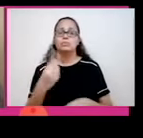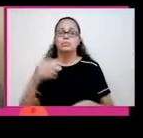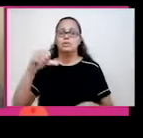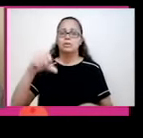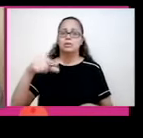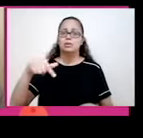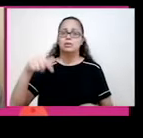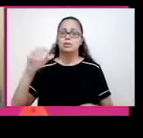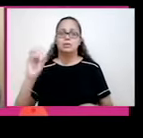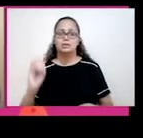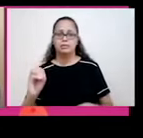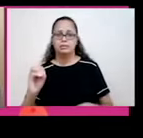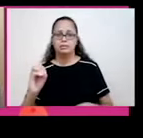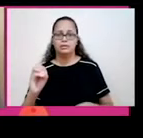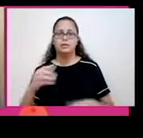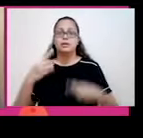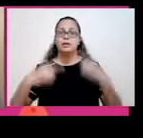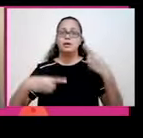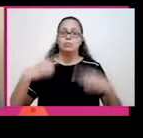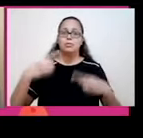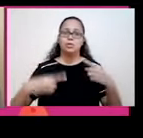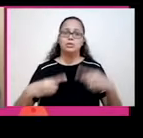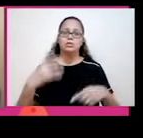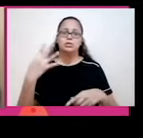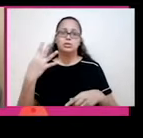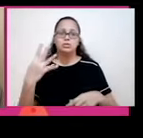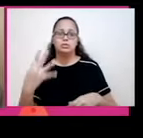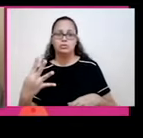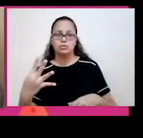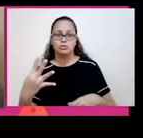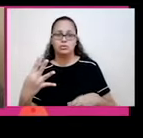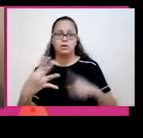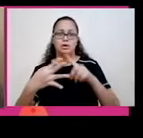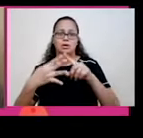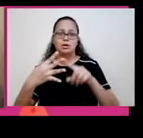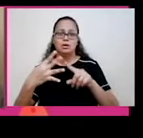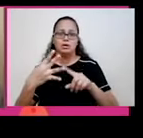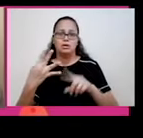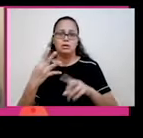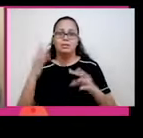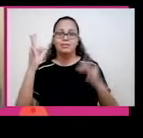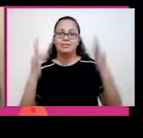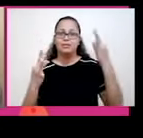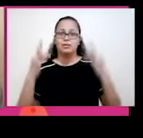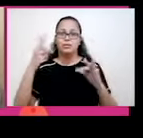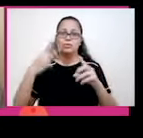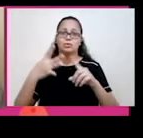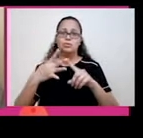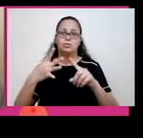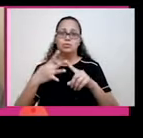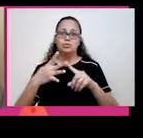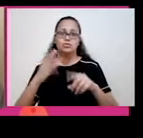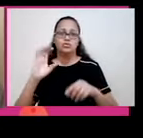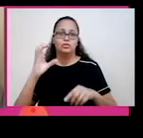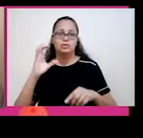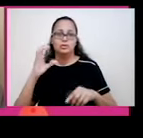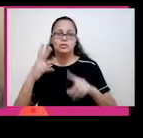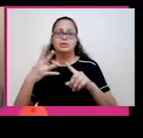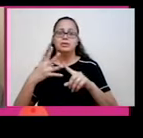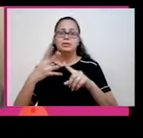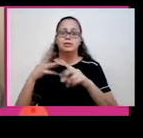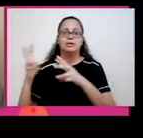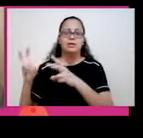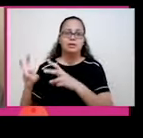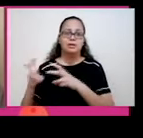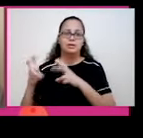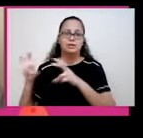das 4 modernizações nas áreas de tecnologia, ciências, agricultura e defesa. Essa política permitiu a propriedade